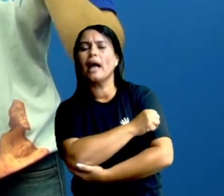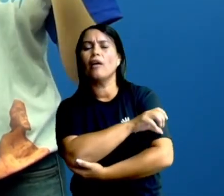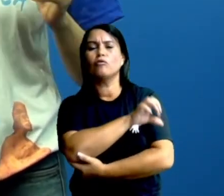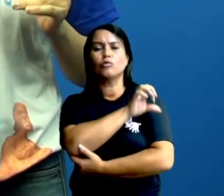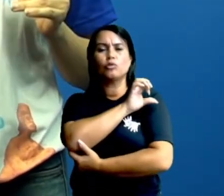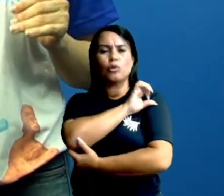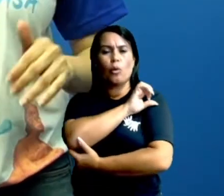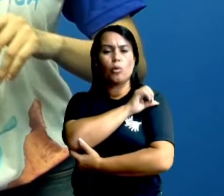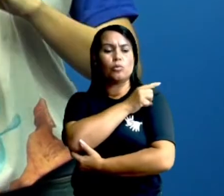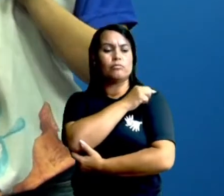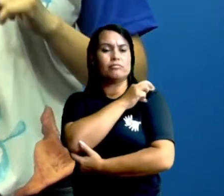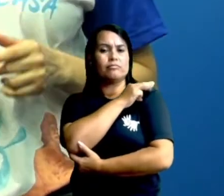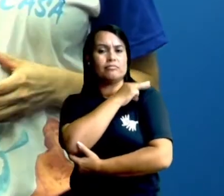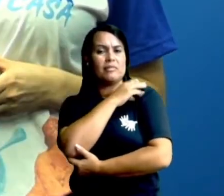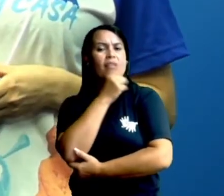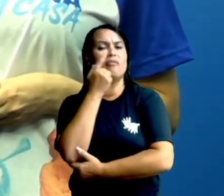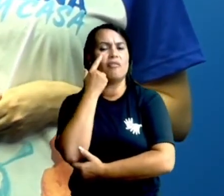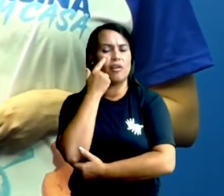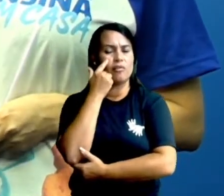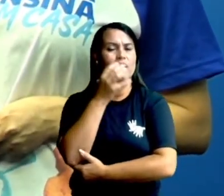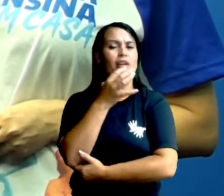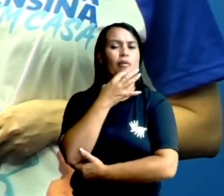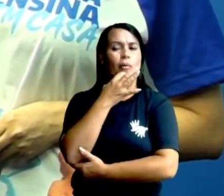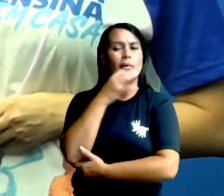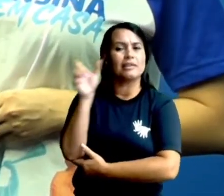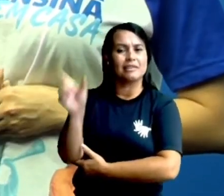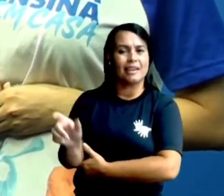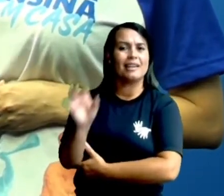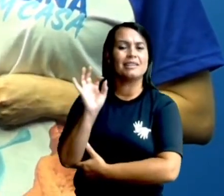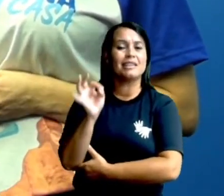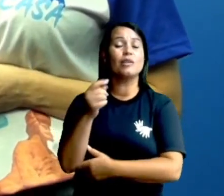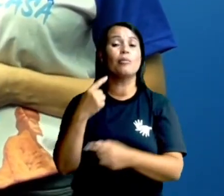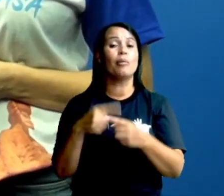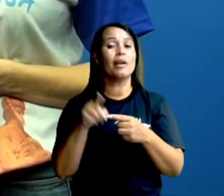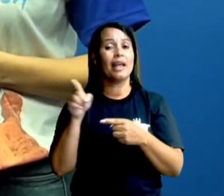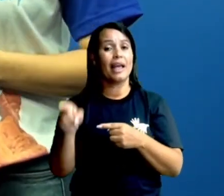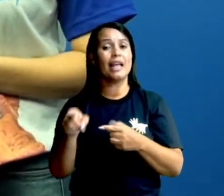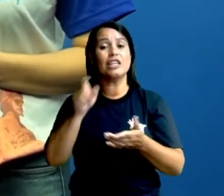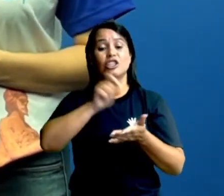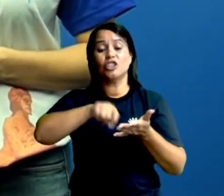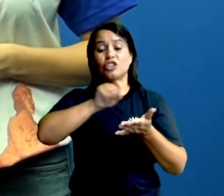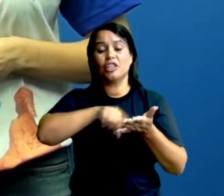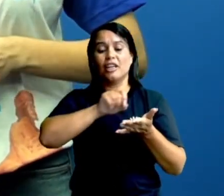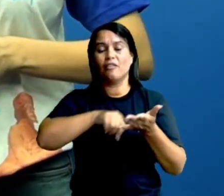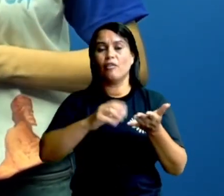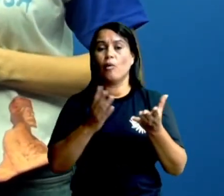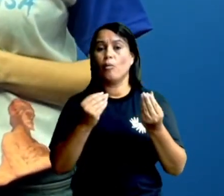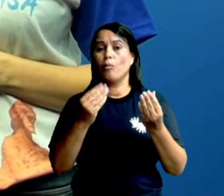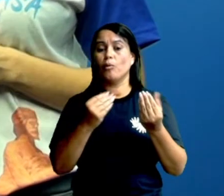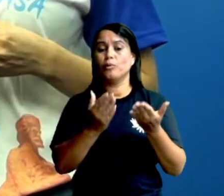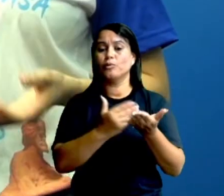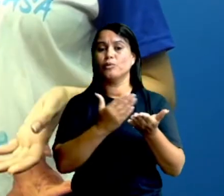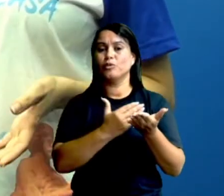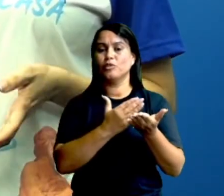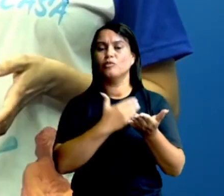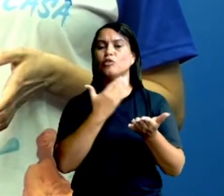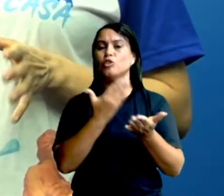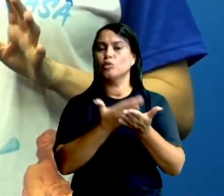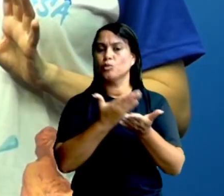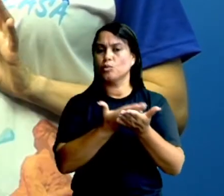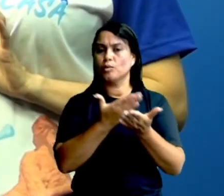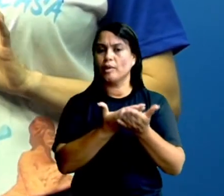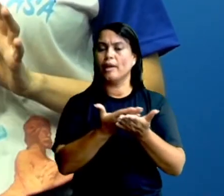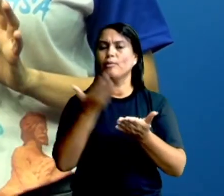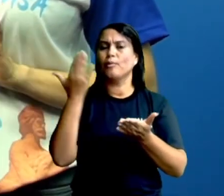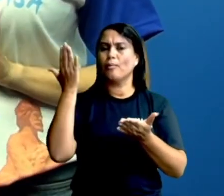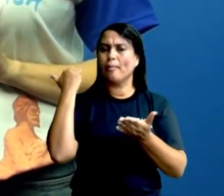ano, ensino médio, vocês vão ouvir falar muito dele, porque ele escreveu muitos livros, os quais é estudado nessa